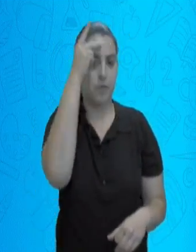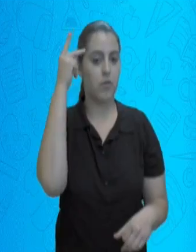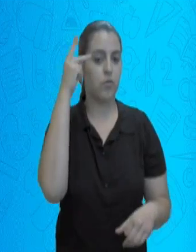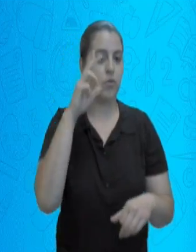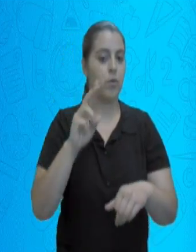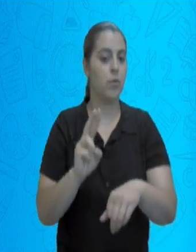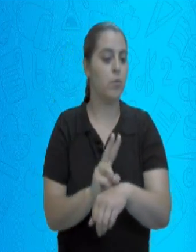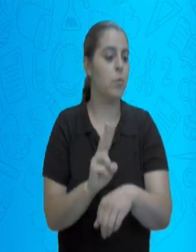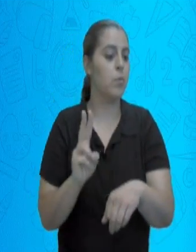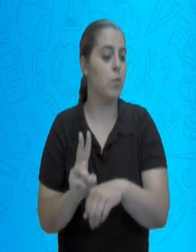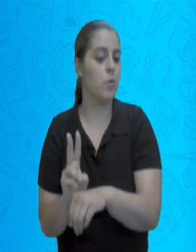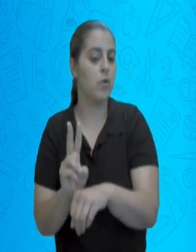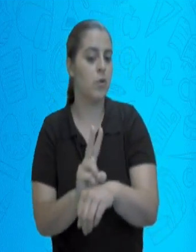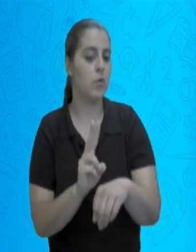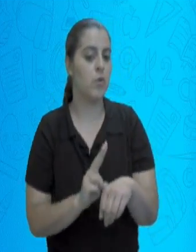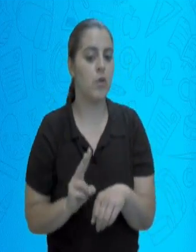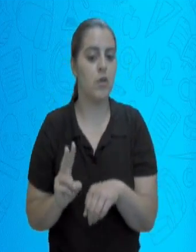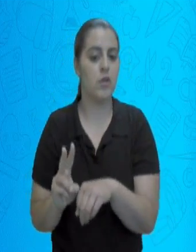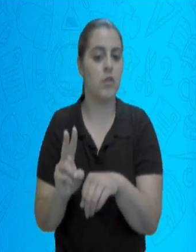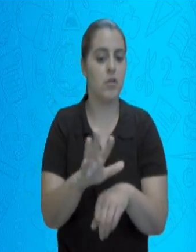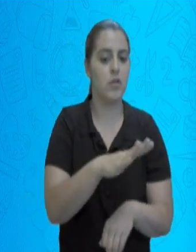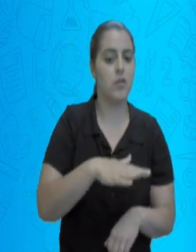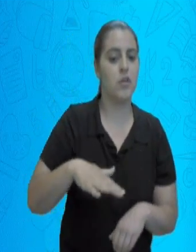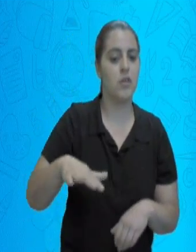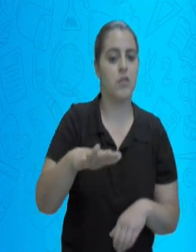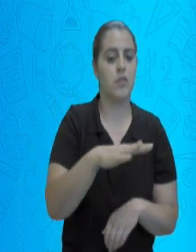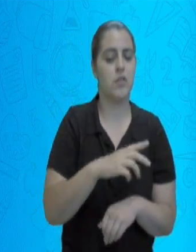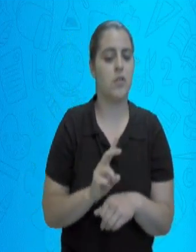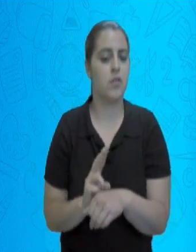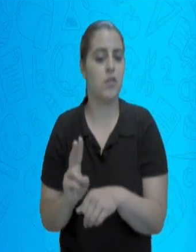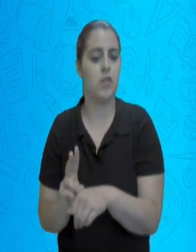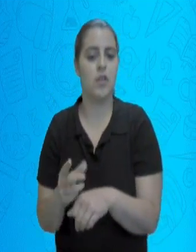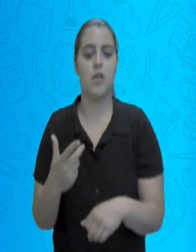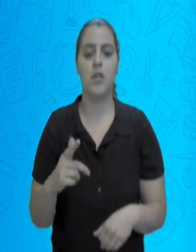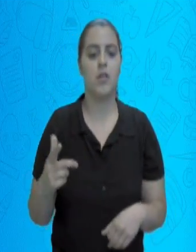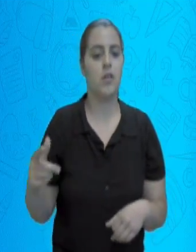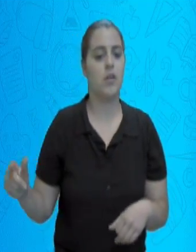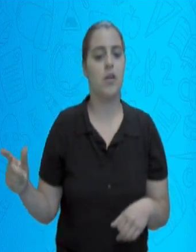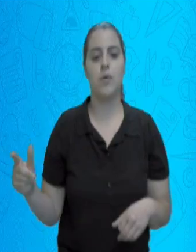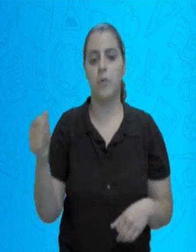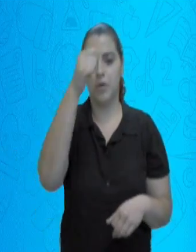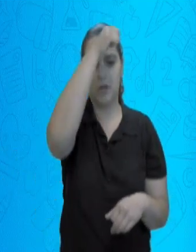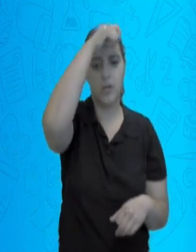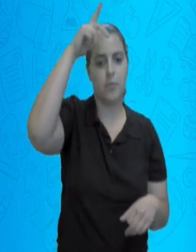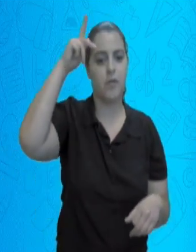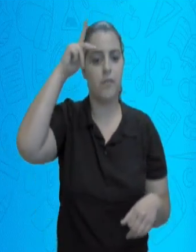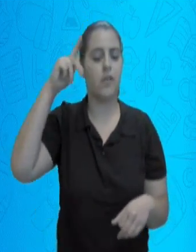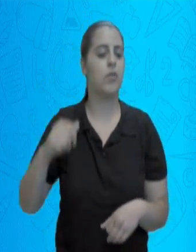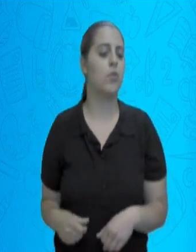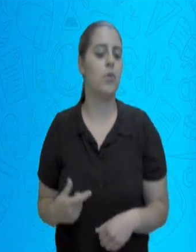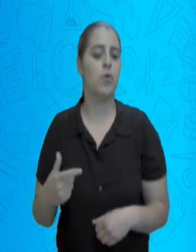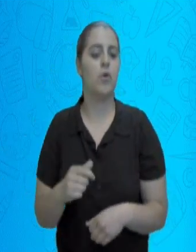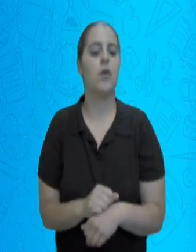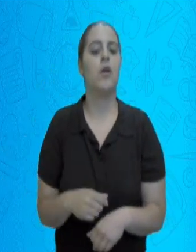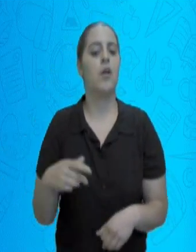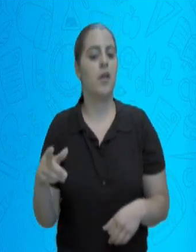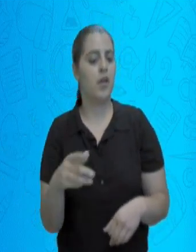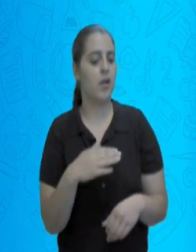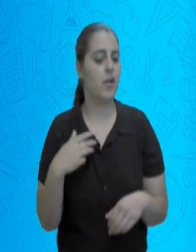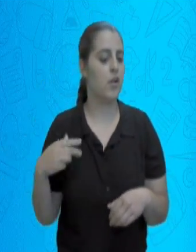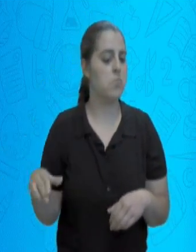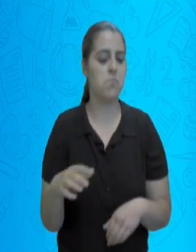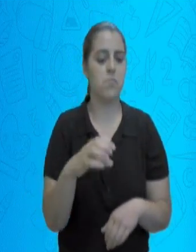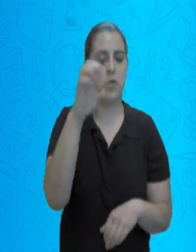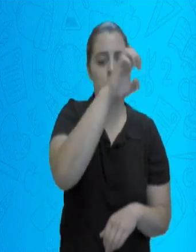privada, alguém cuida desse shopping, ele não é da prefeitura, a prefeitura não tem esse cuidado, ele não é